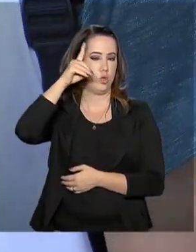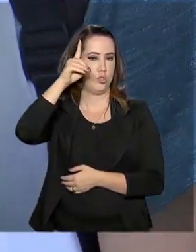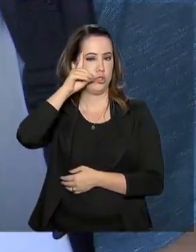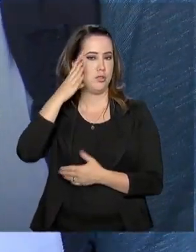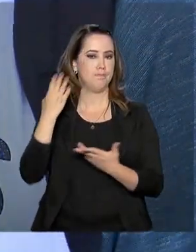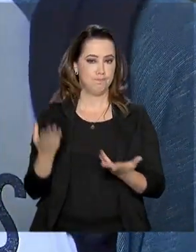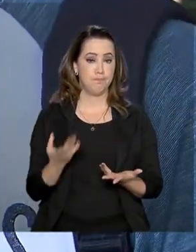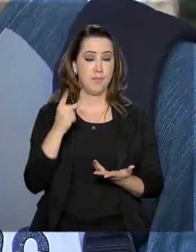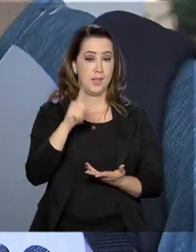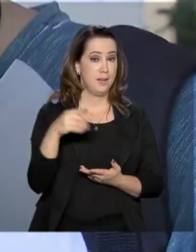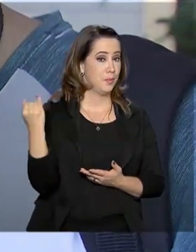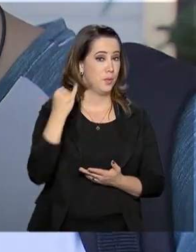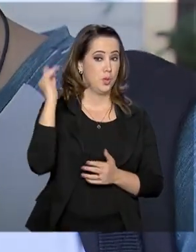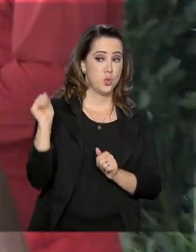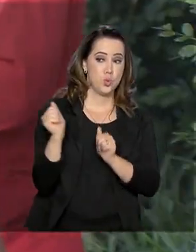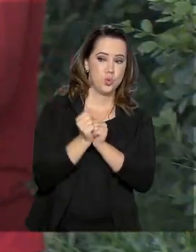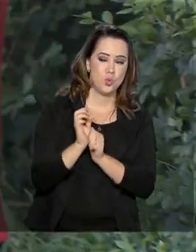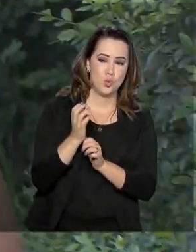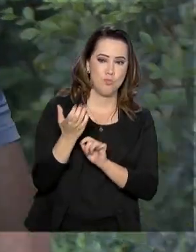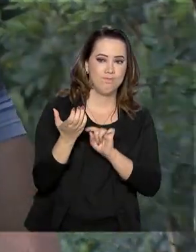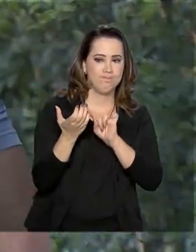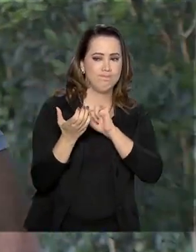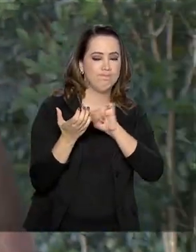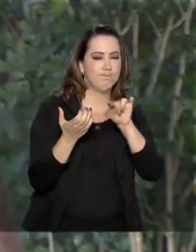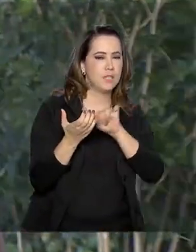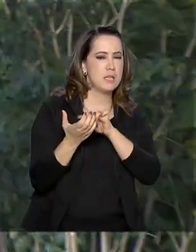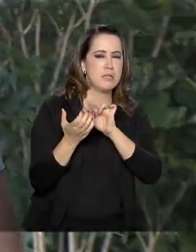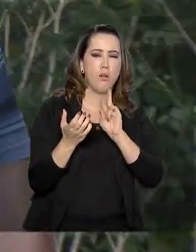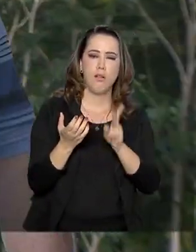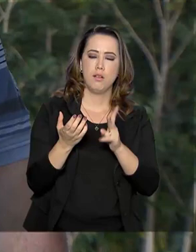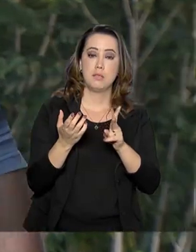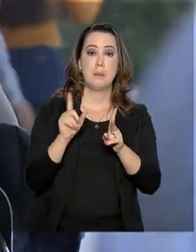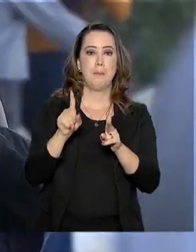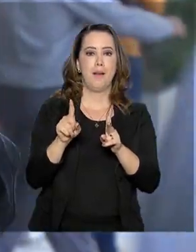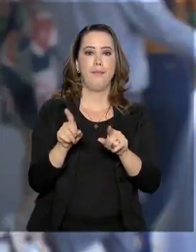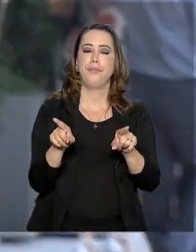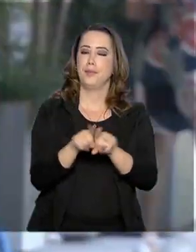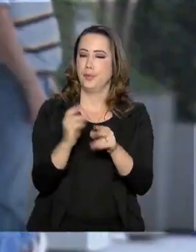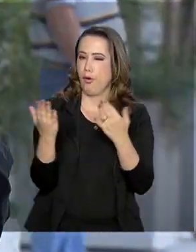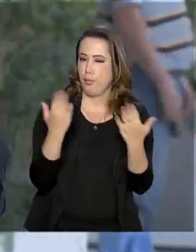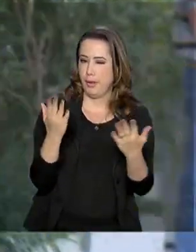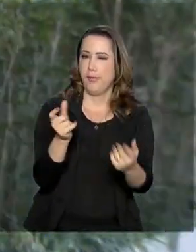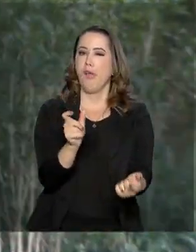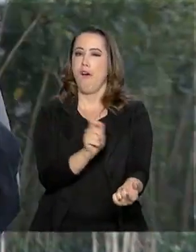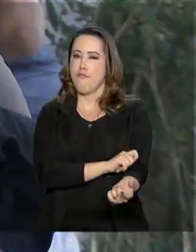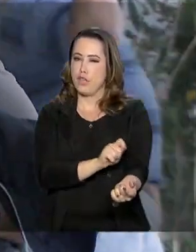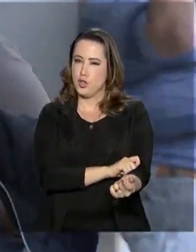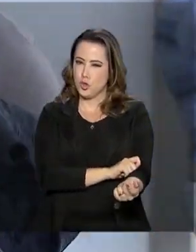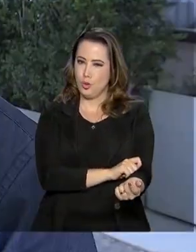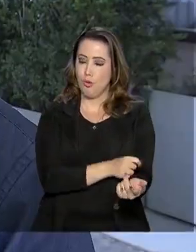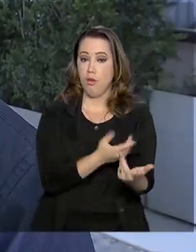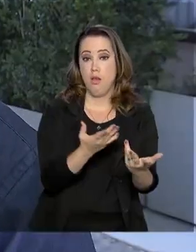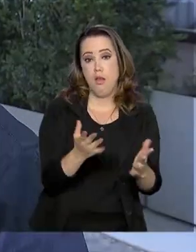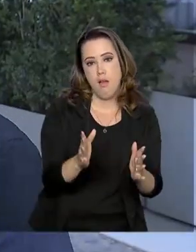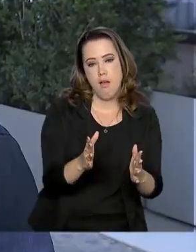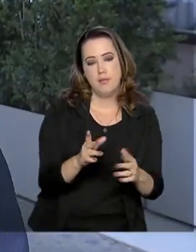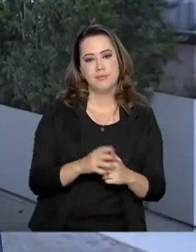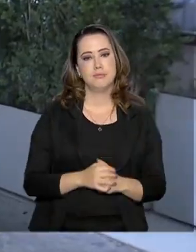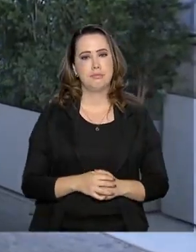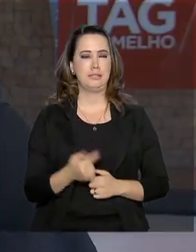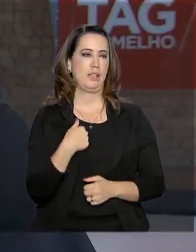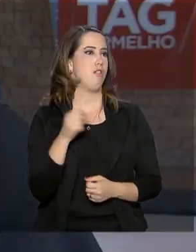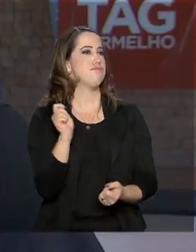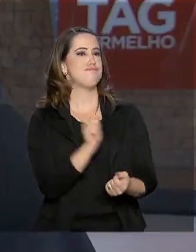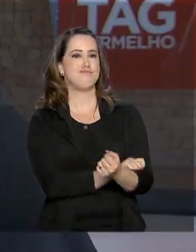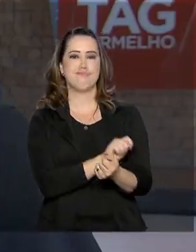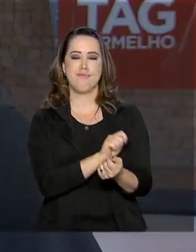acessório indispensável, mas também viciante. Ficar sem ele, nem pensar. Viciadas.